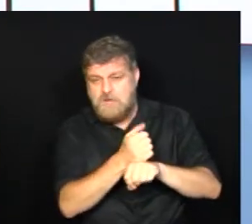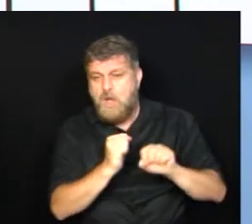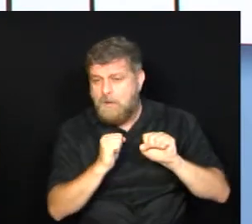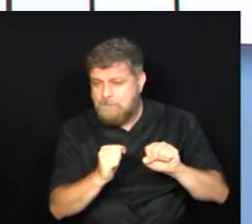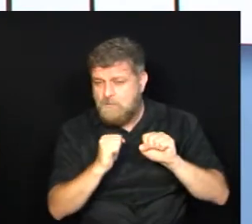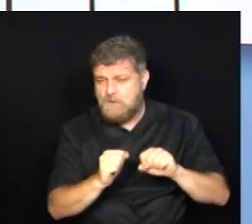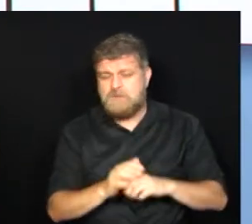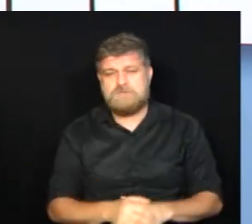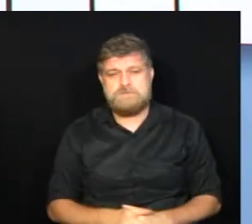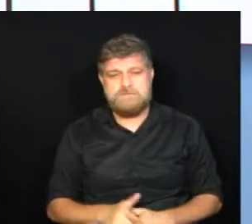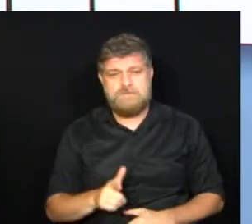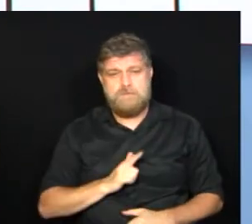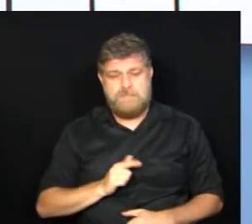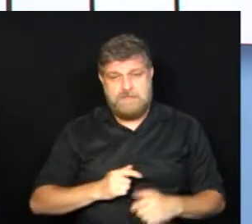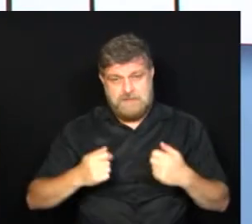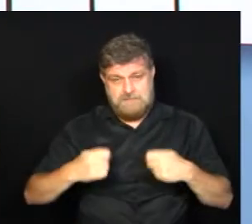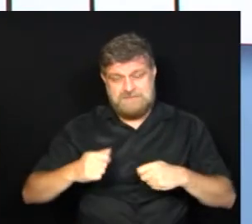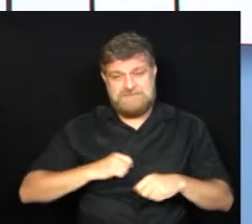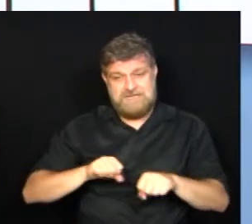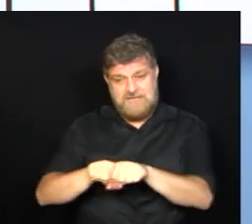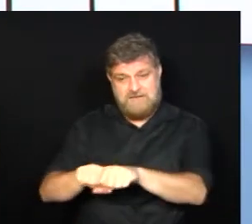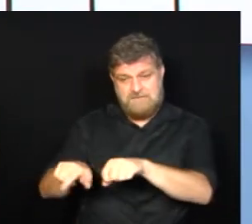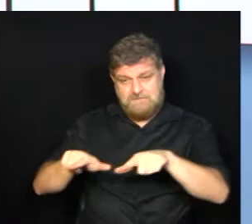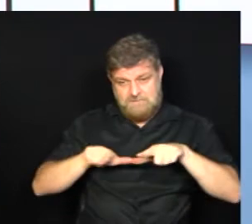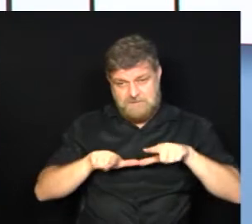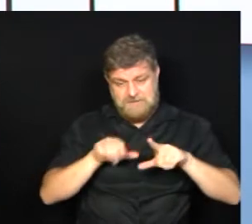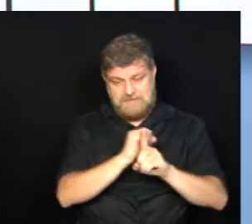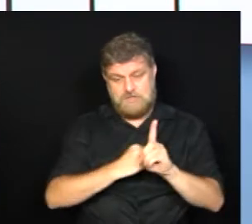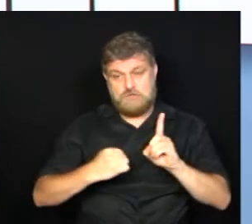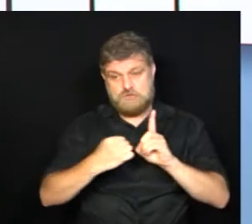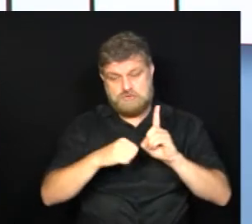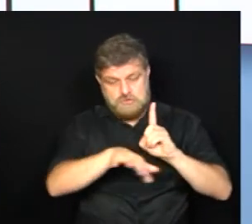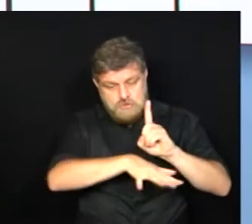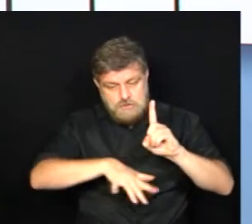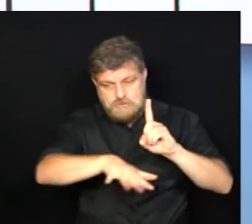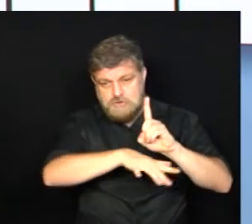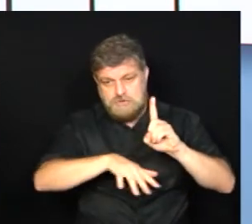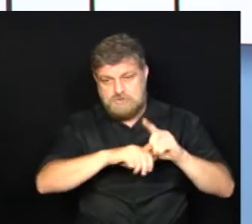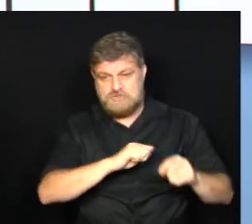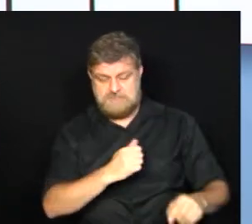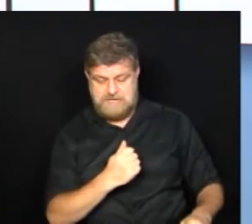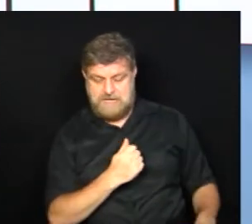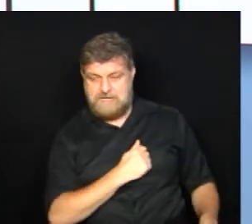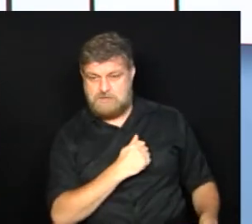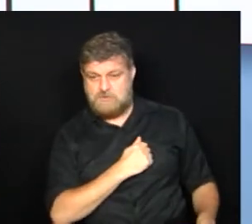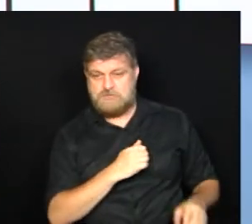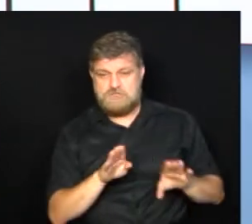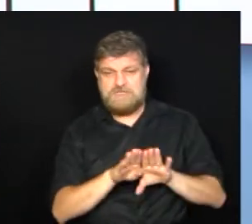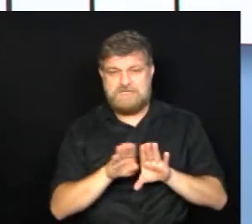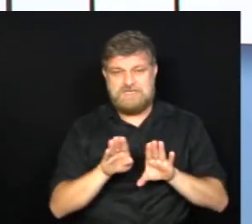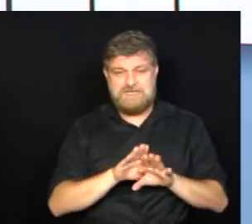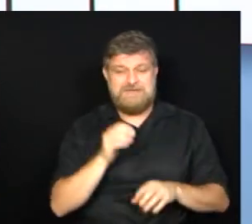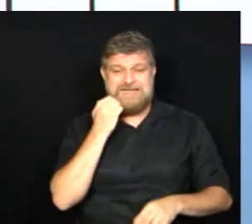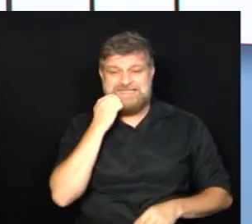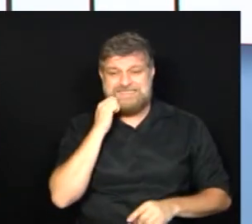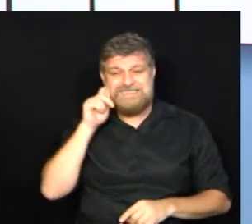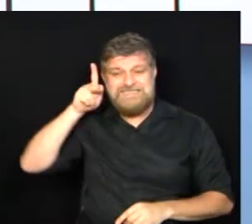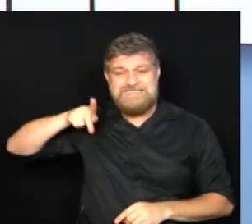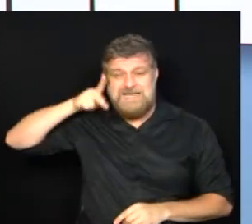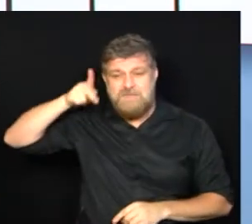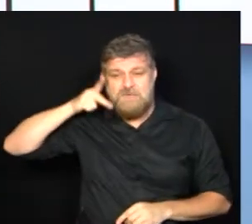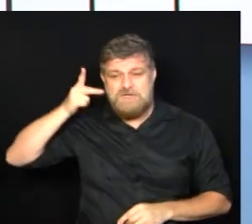Olha, eles devem ser formados em sociologia, antropologia, ciência política,